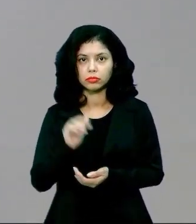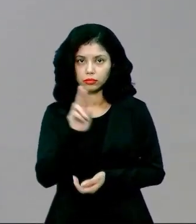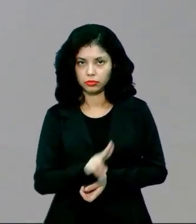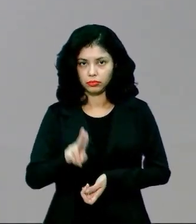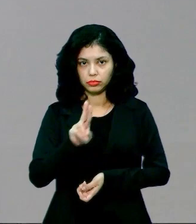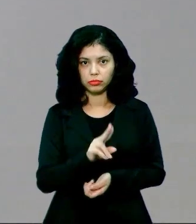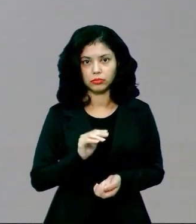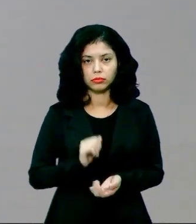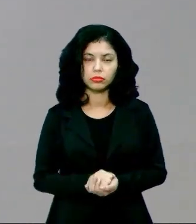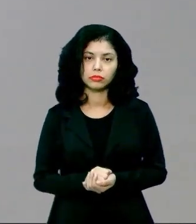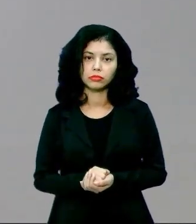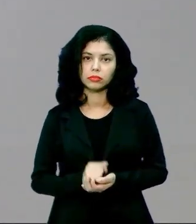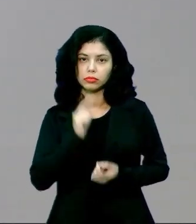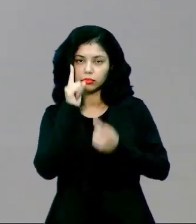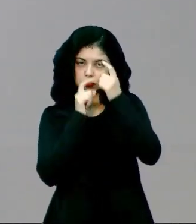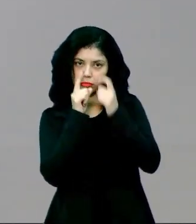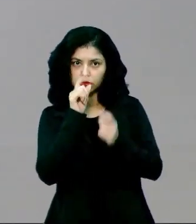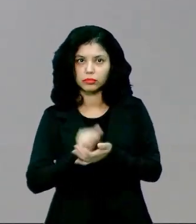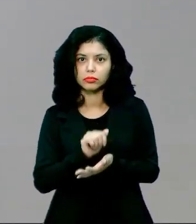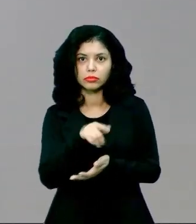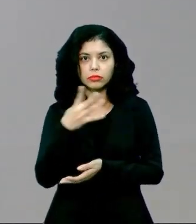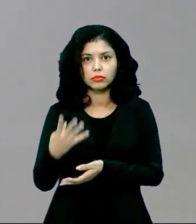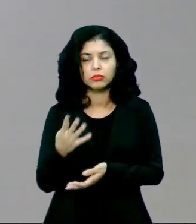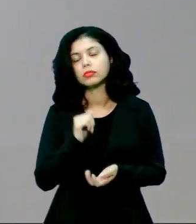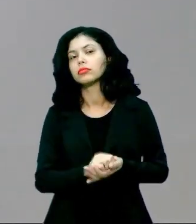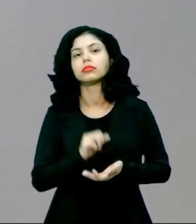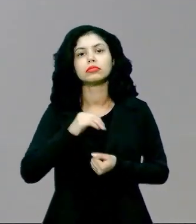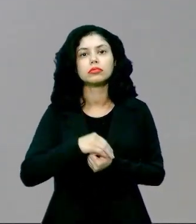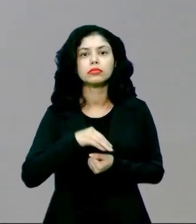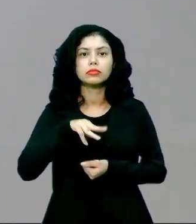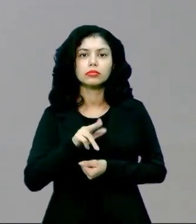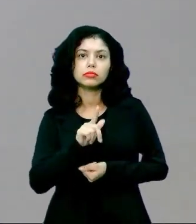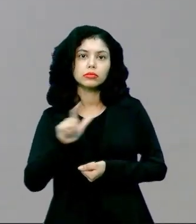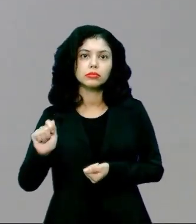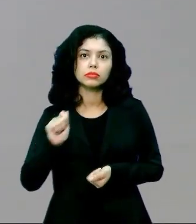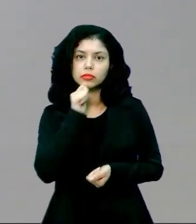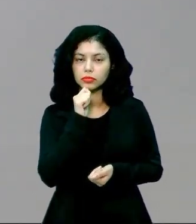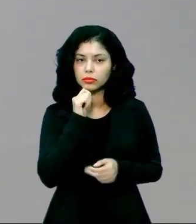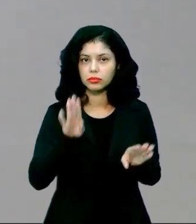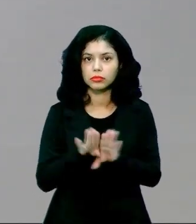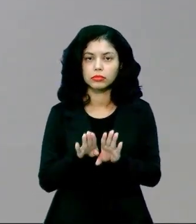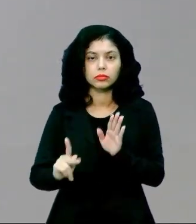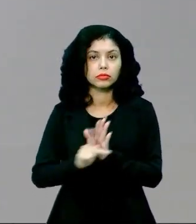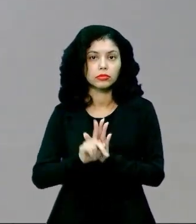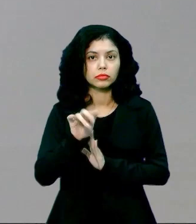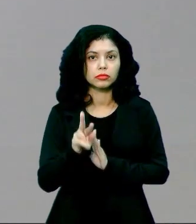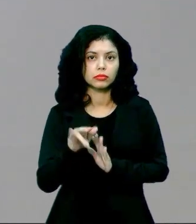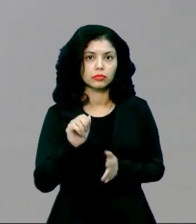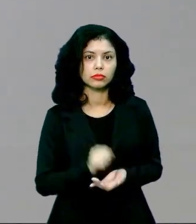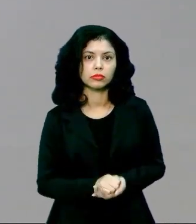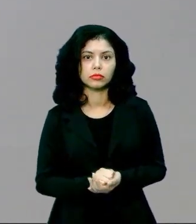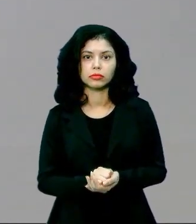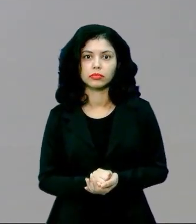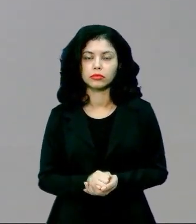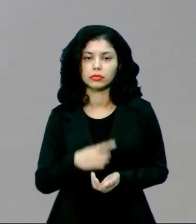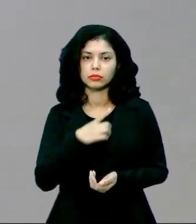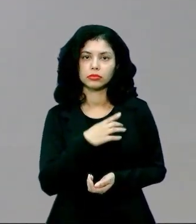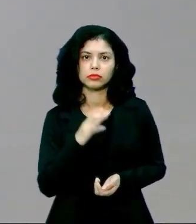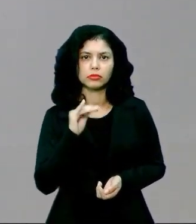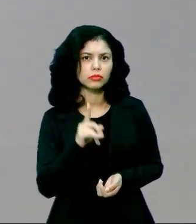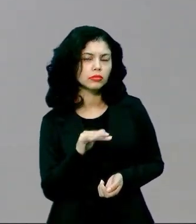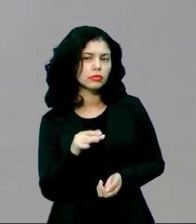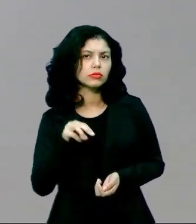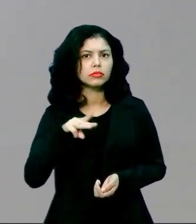ela vai ser utilizada para expressar a quantidade de mols para um determinado litro. Por exemplo, se eu tenho uma